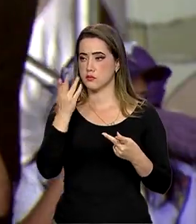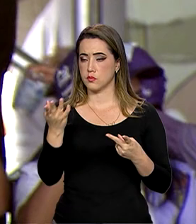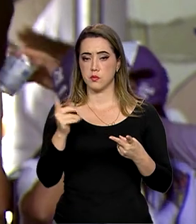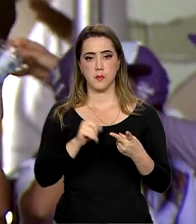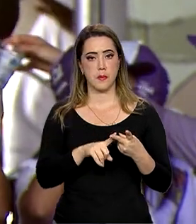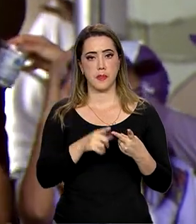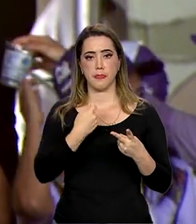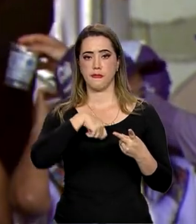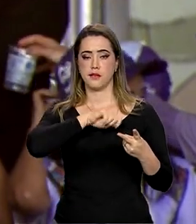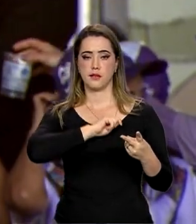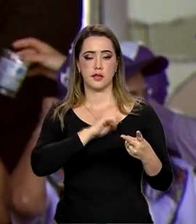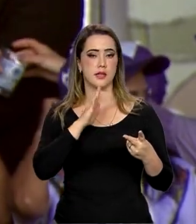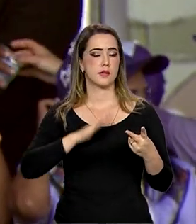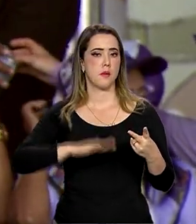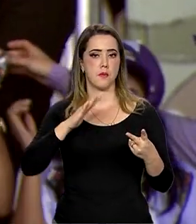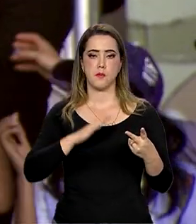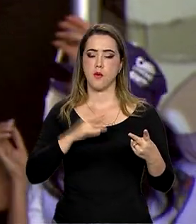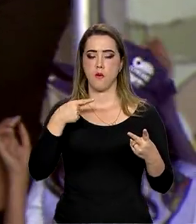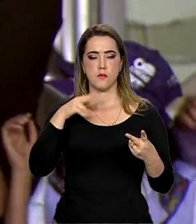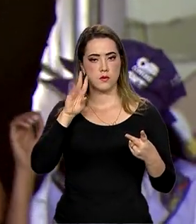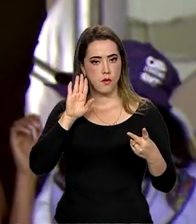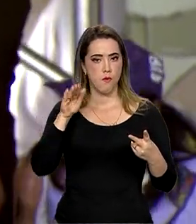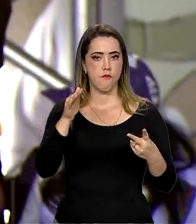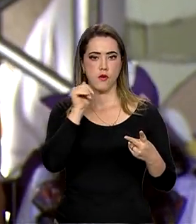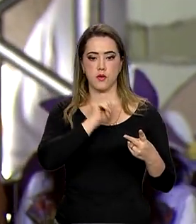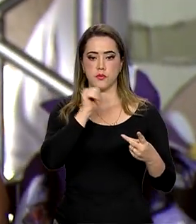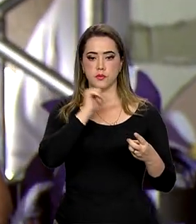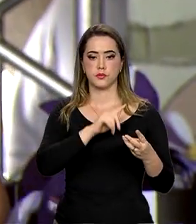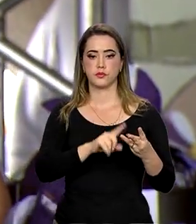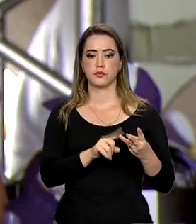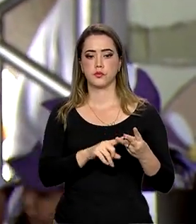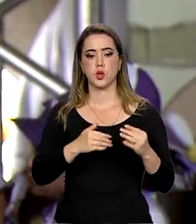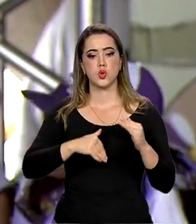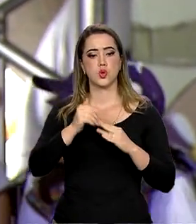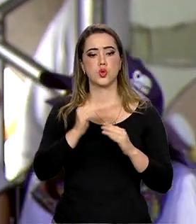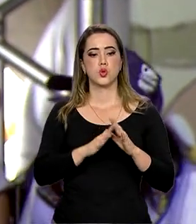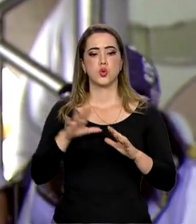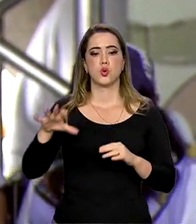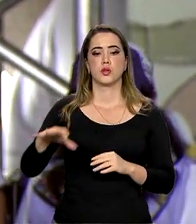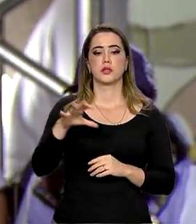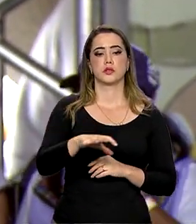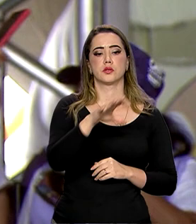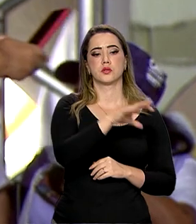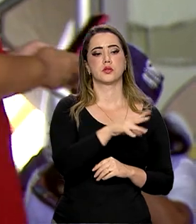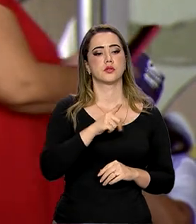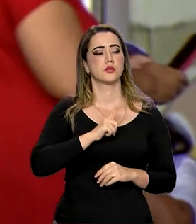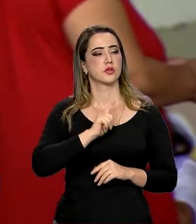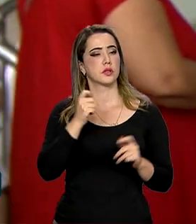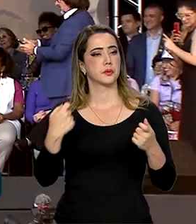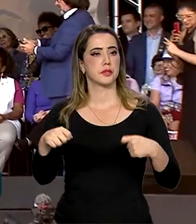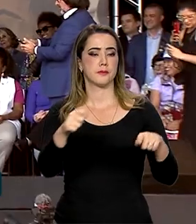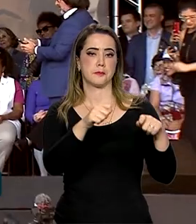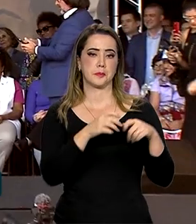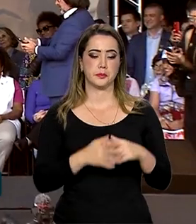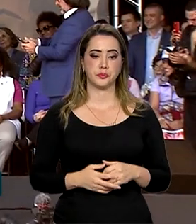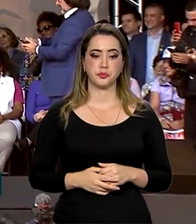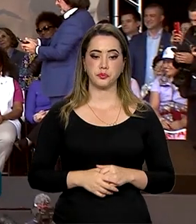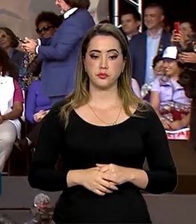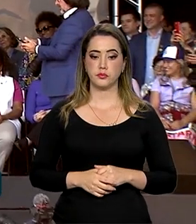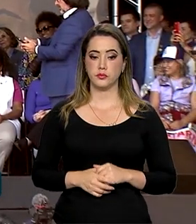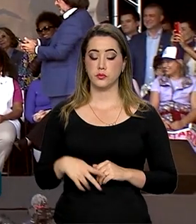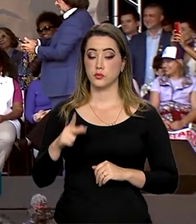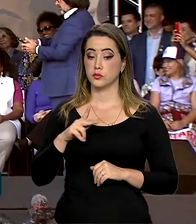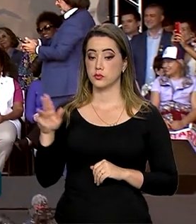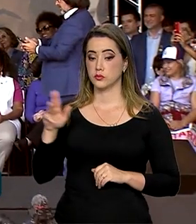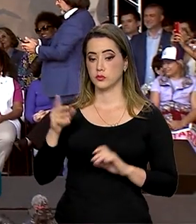da delegacia especializada, Flávio Dino, seja de qualquer área que for necessário. Para o presidente,